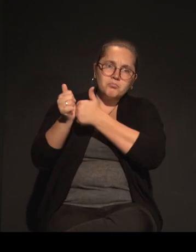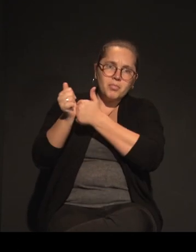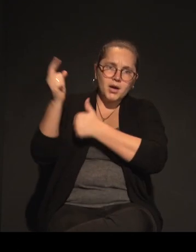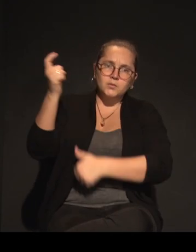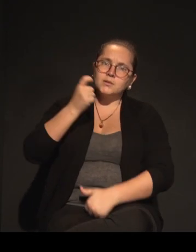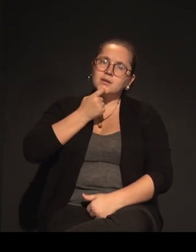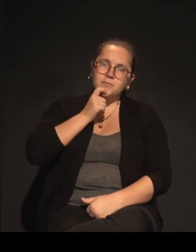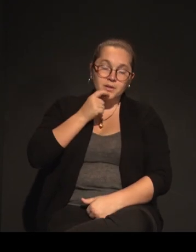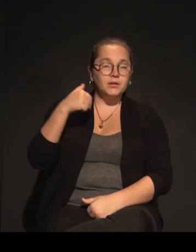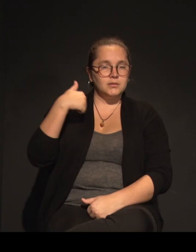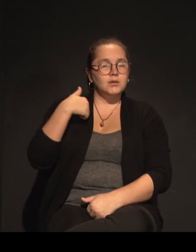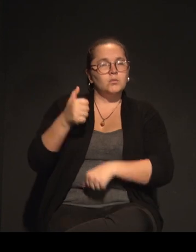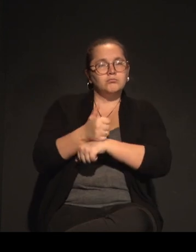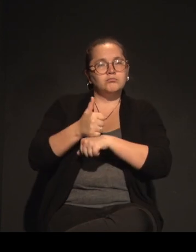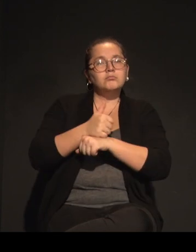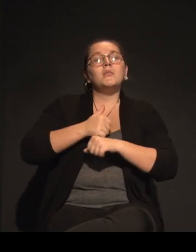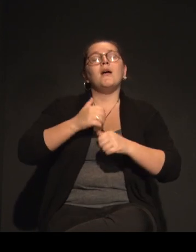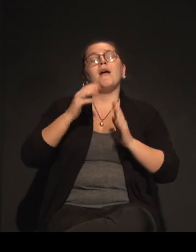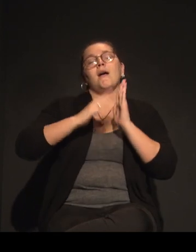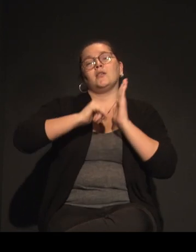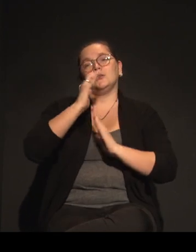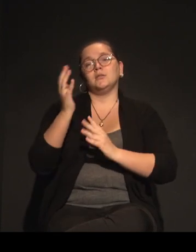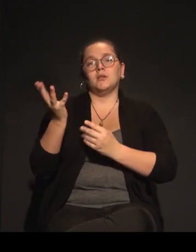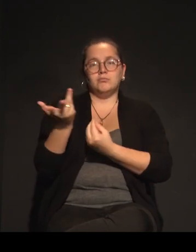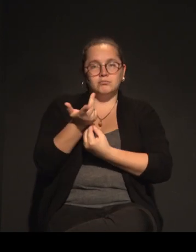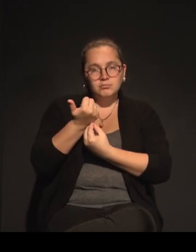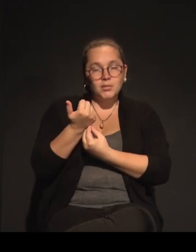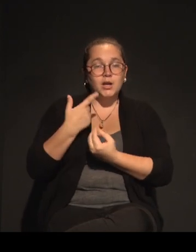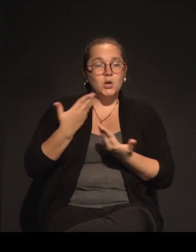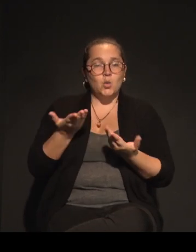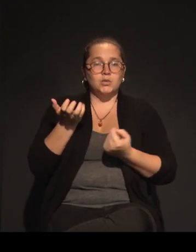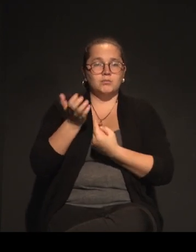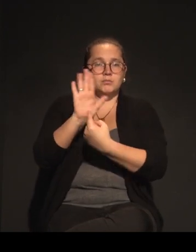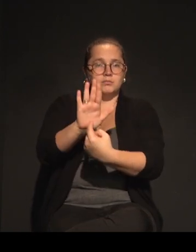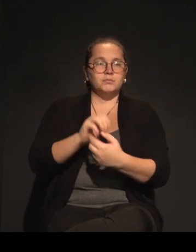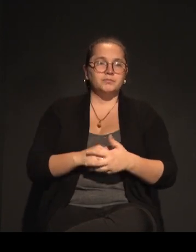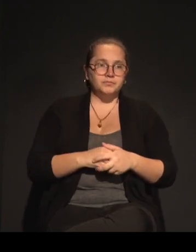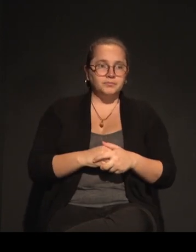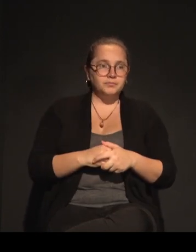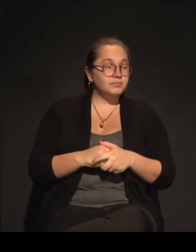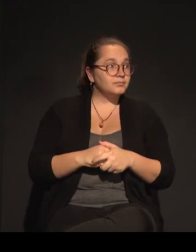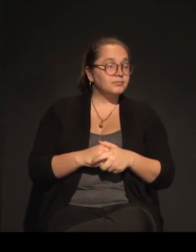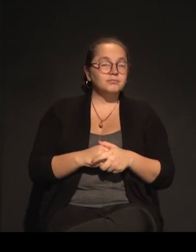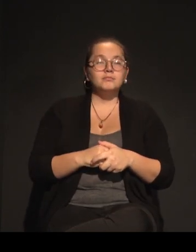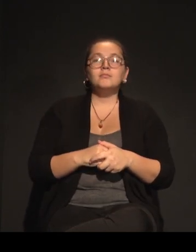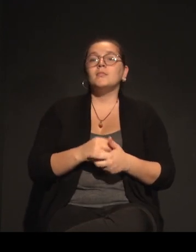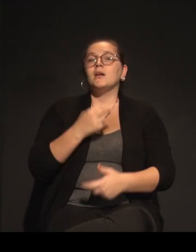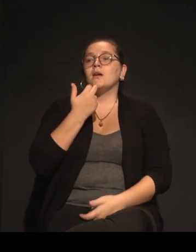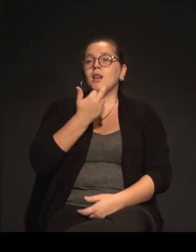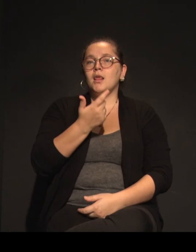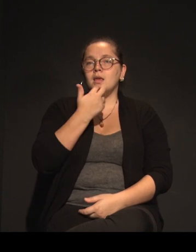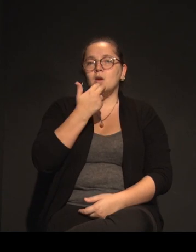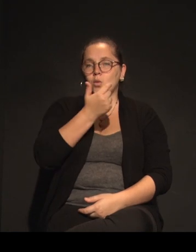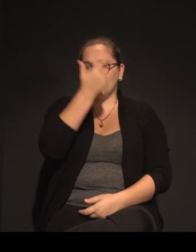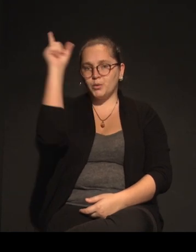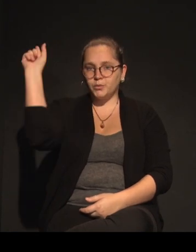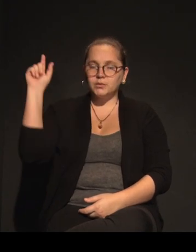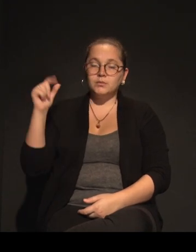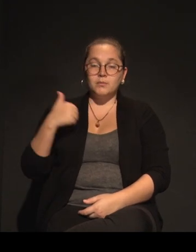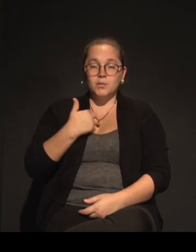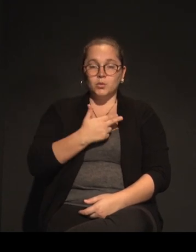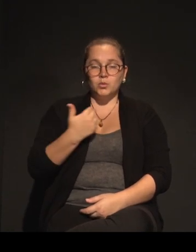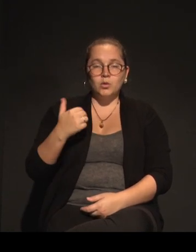plástica e vem representar o notório sul boa tarde eu sou